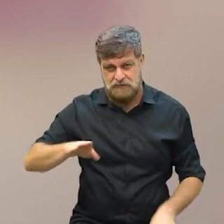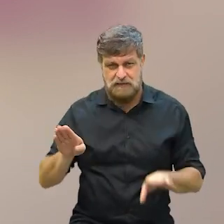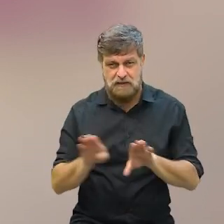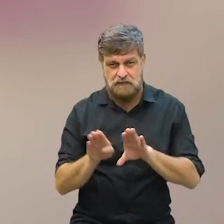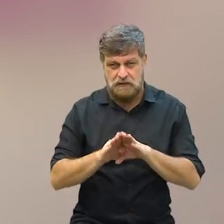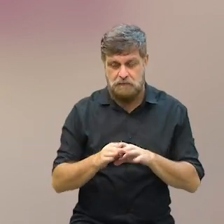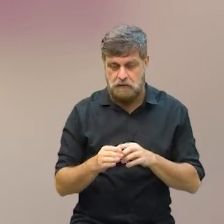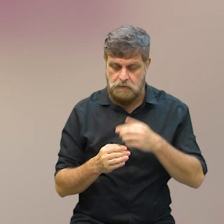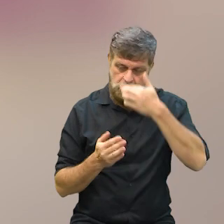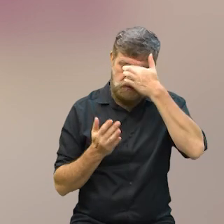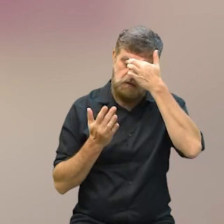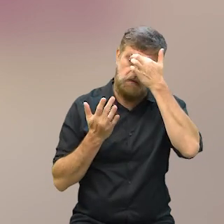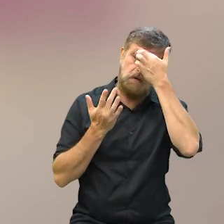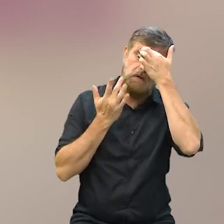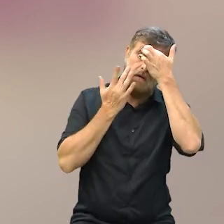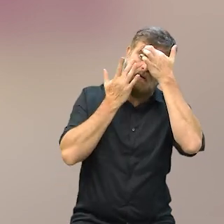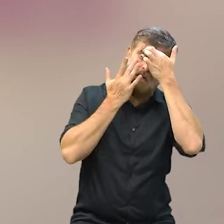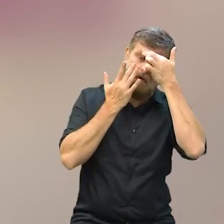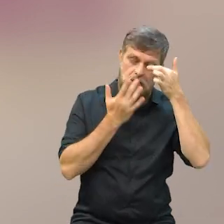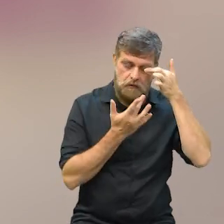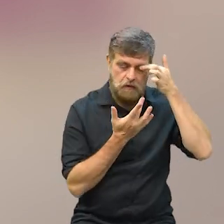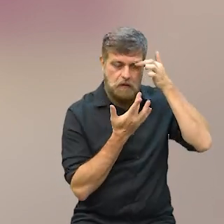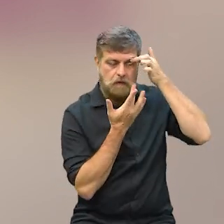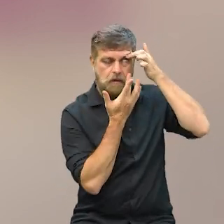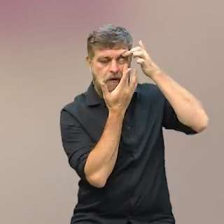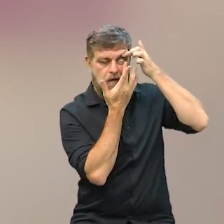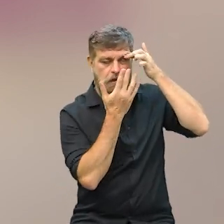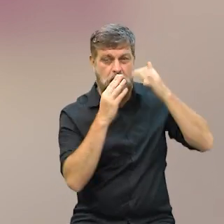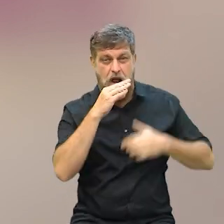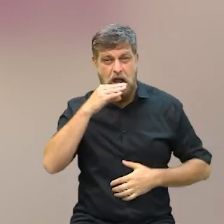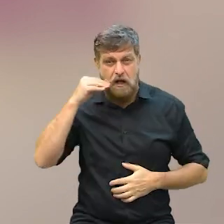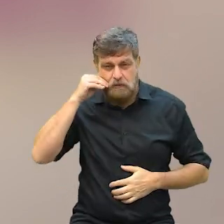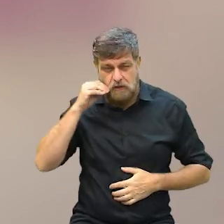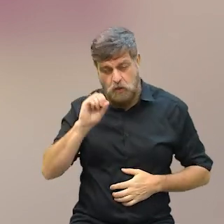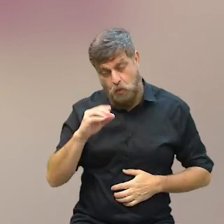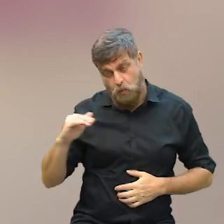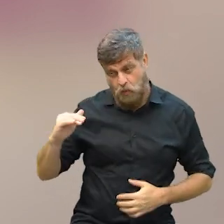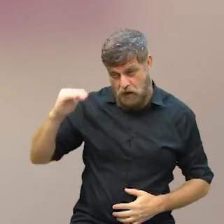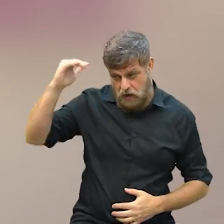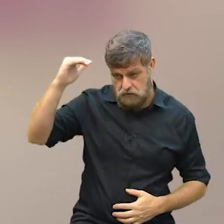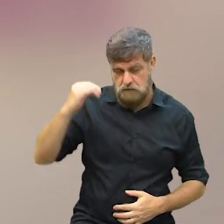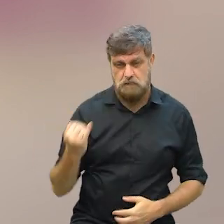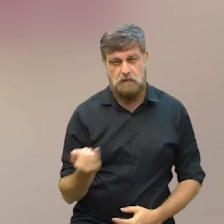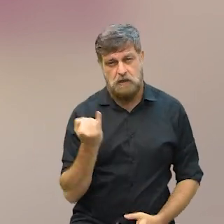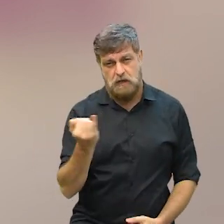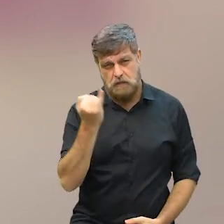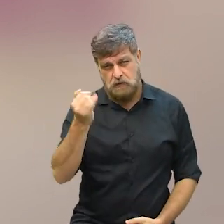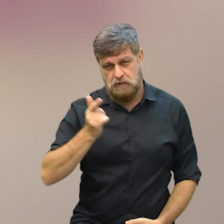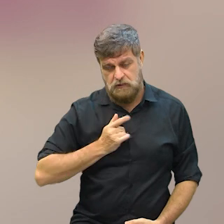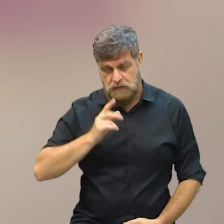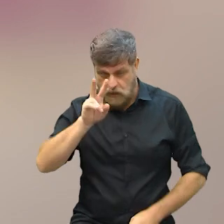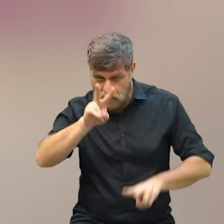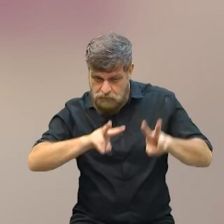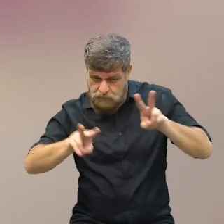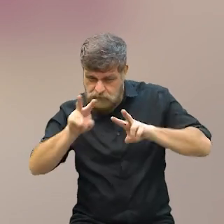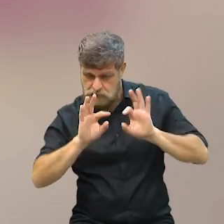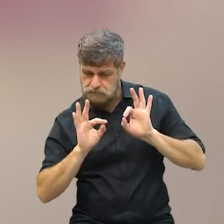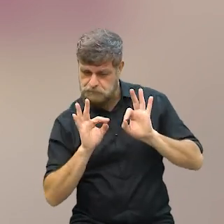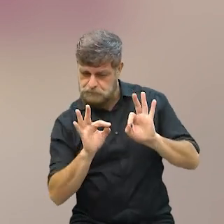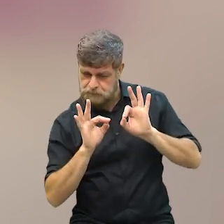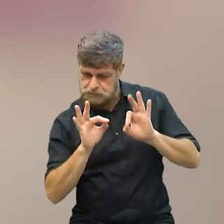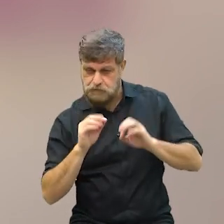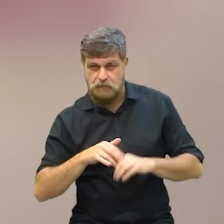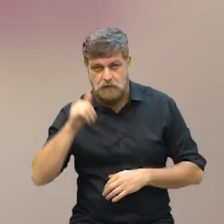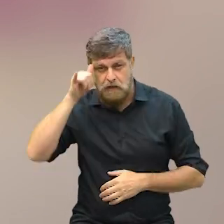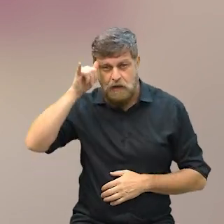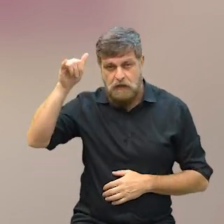né? Ou lentes de contatos, em casos de adolescentes ou adultos, sim, é importante para ter uma visão adequada